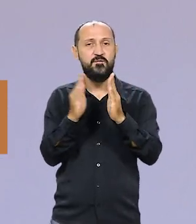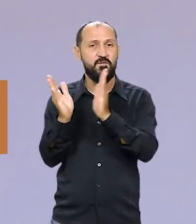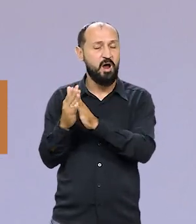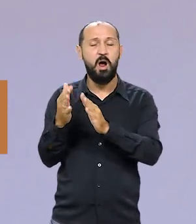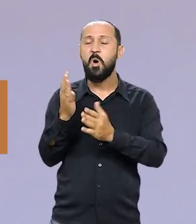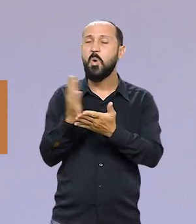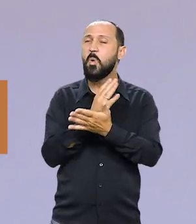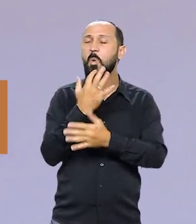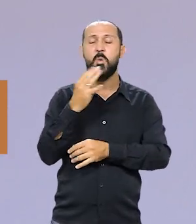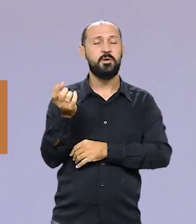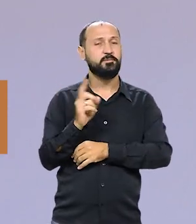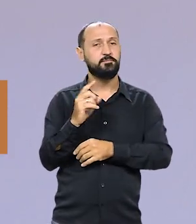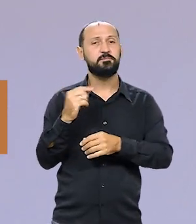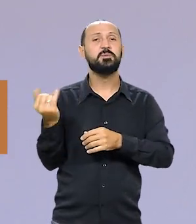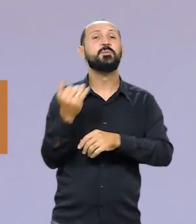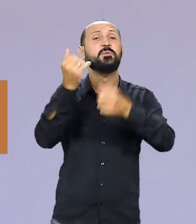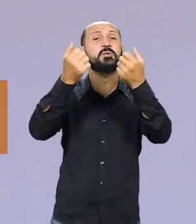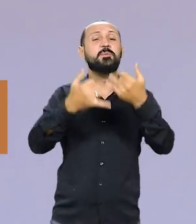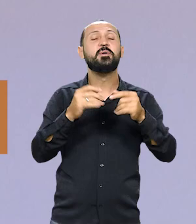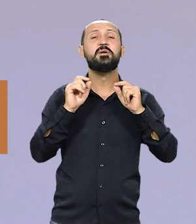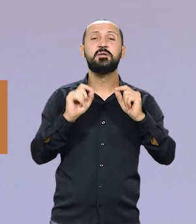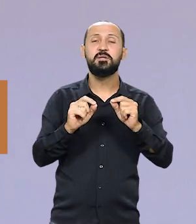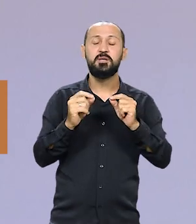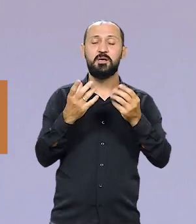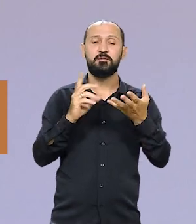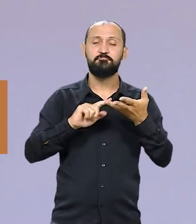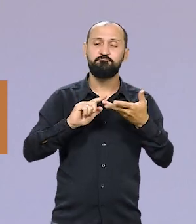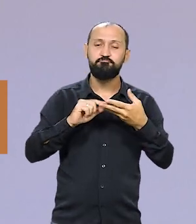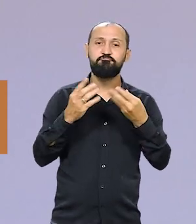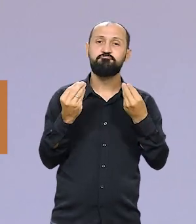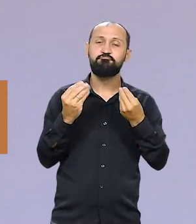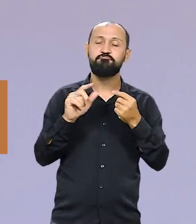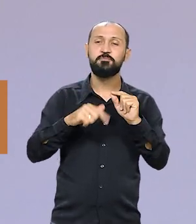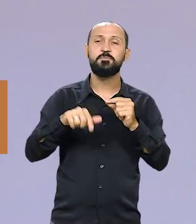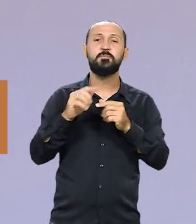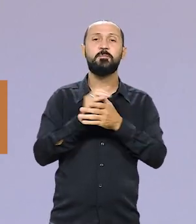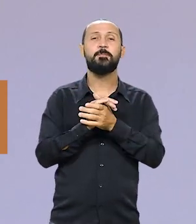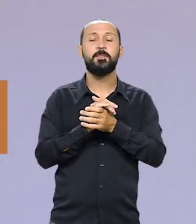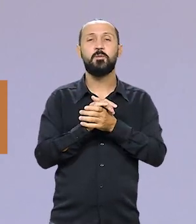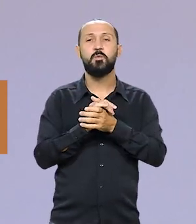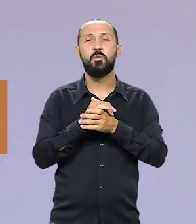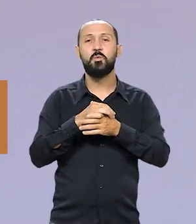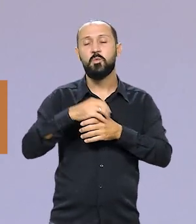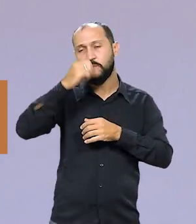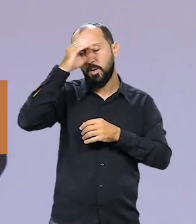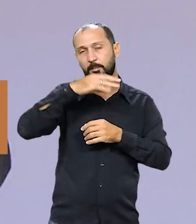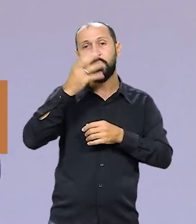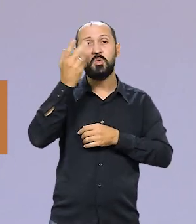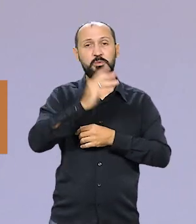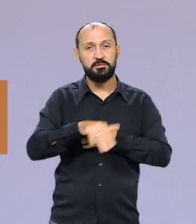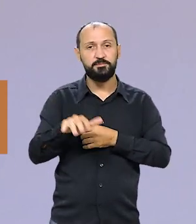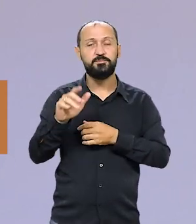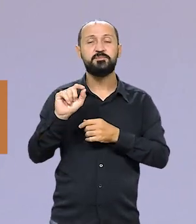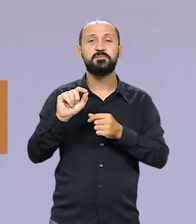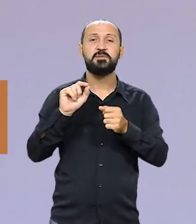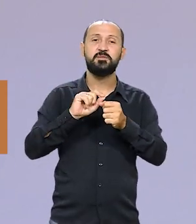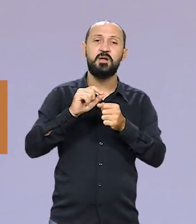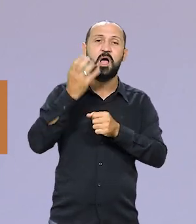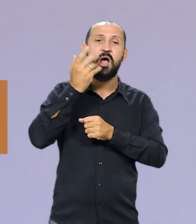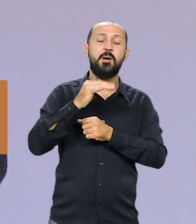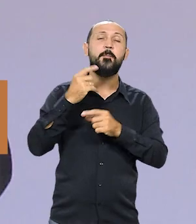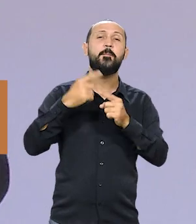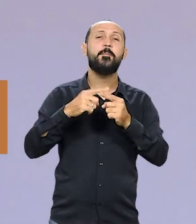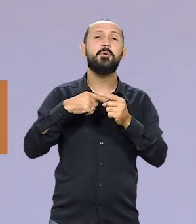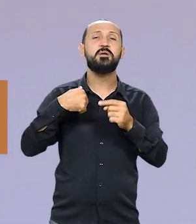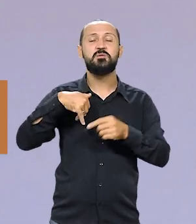vizinhos ou não conhecidos, né? É importante falar que muitas vezes o abuso sexual em crianças, eu vou